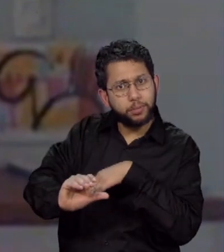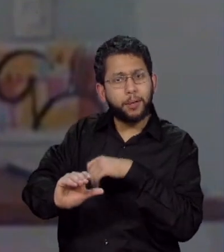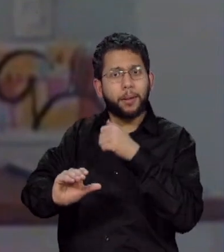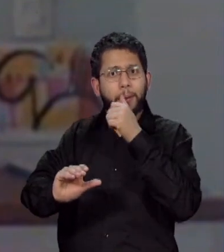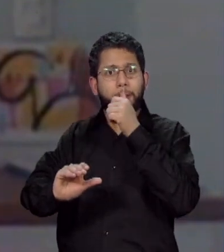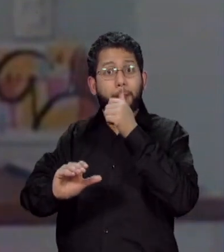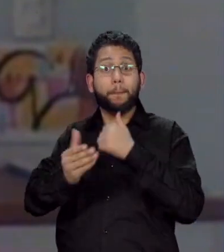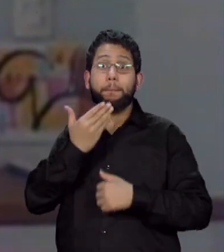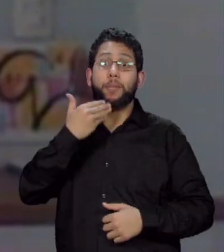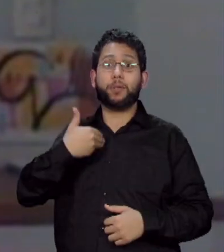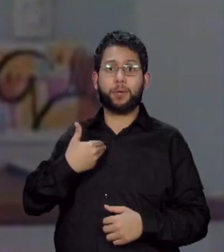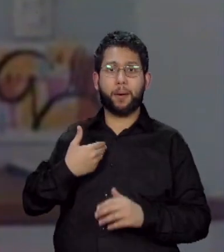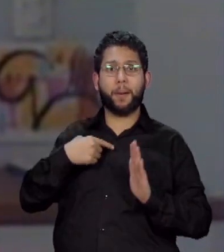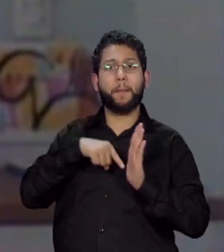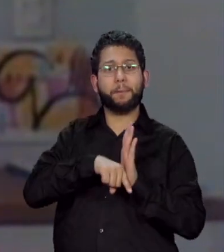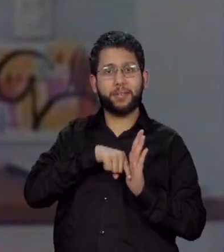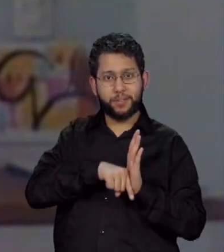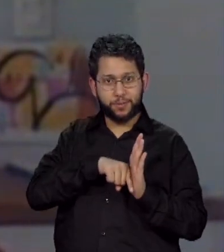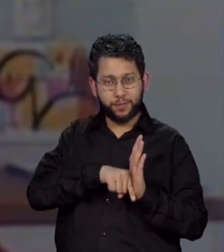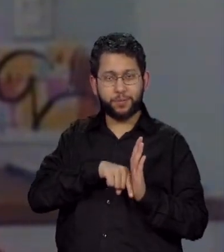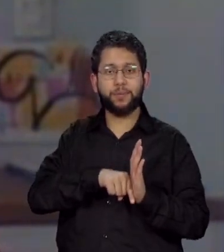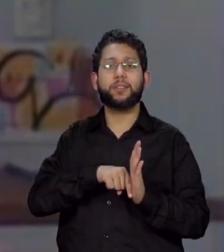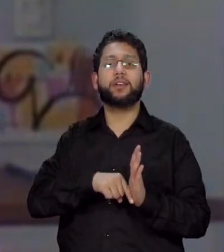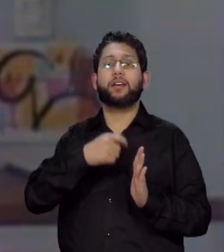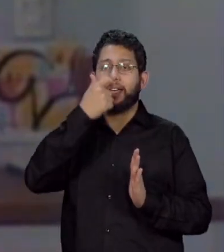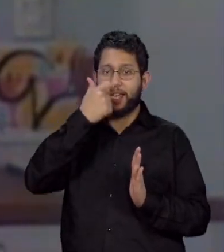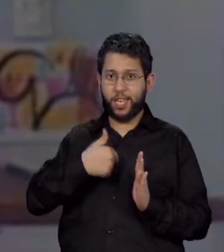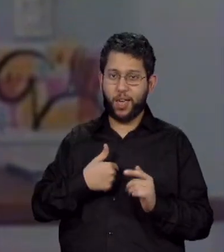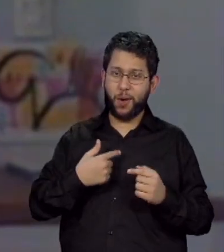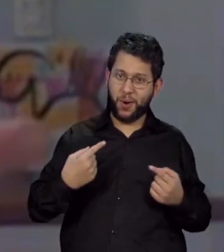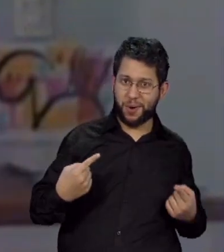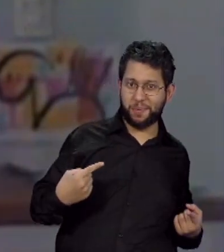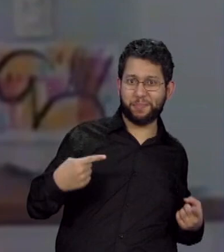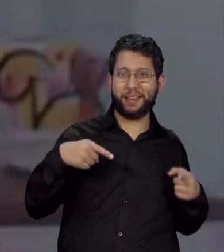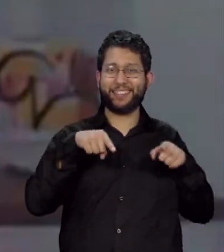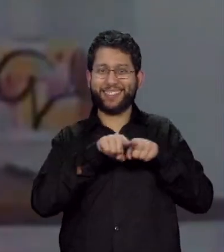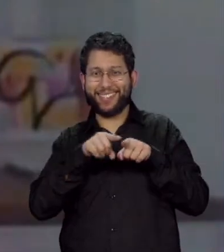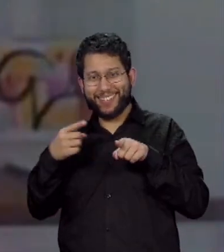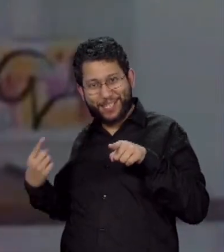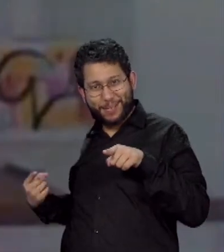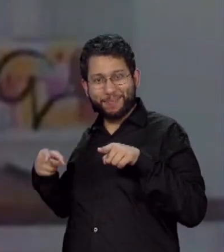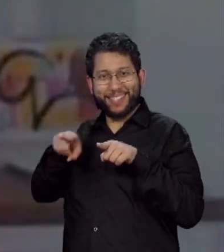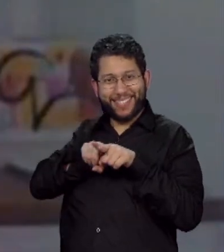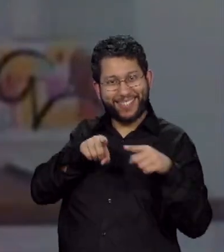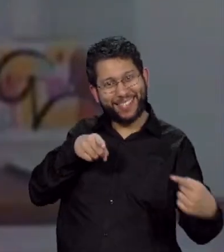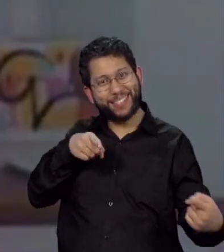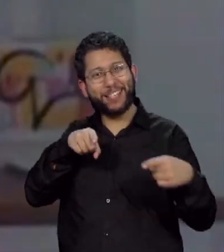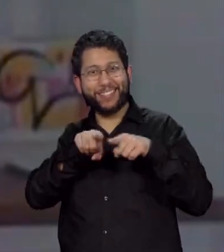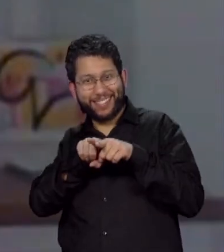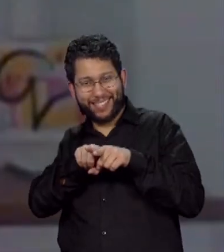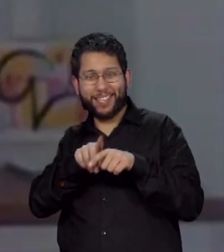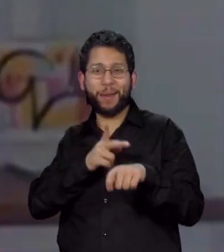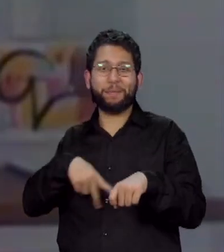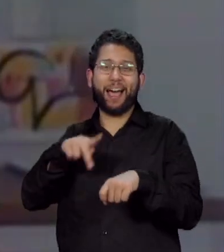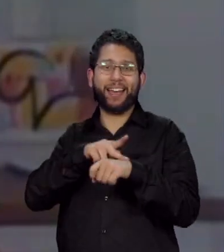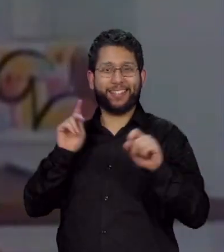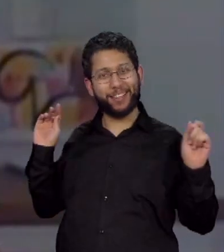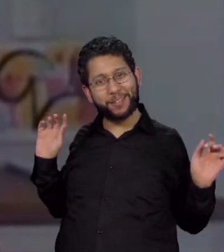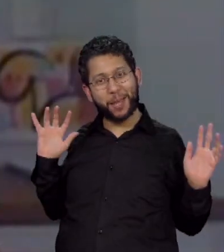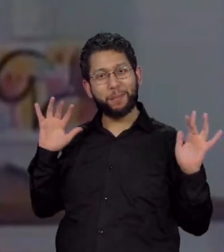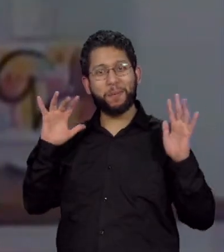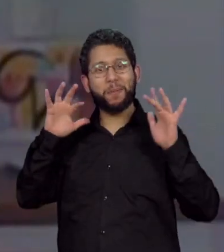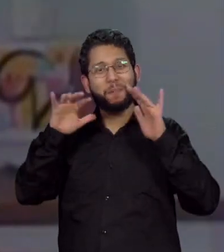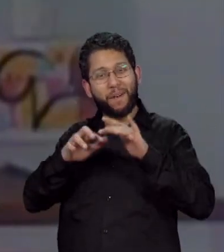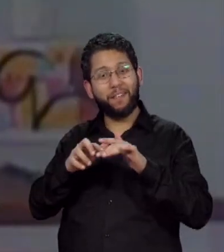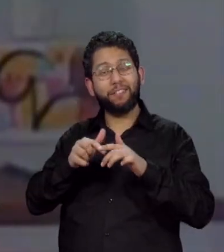encomendou essa pesquisa para a Universidade de Aarhus, que, por sua vez, contatou pesquisadores de alguns países